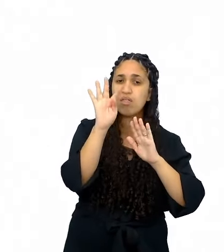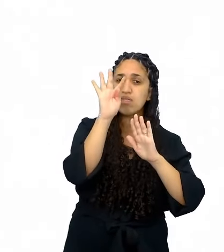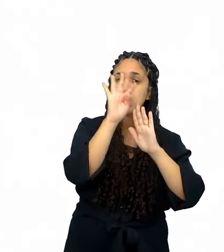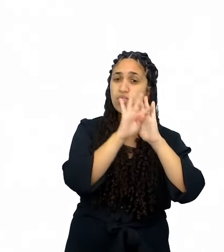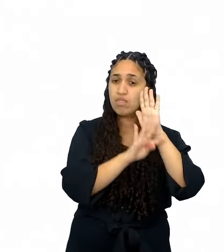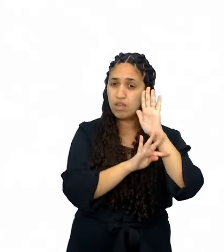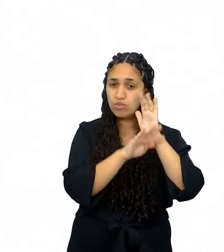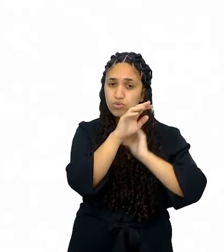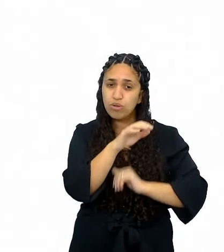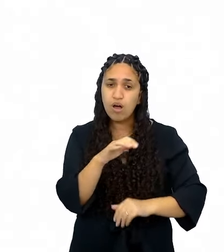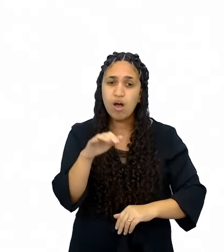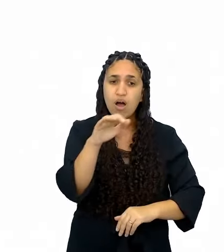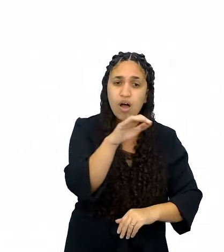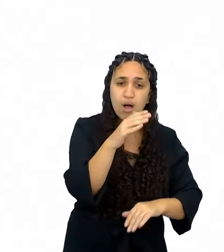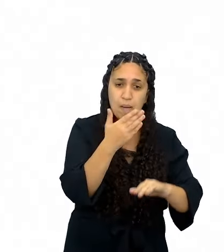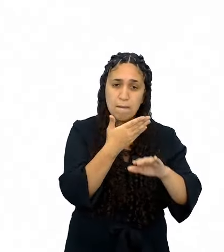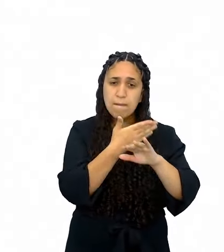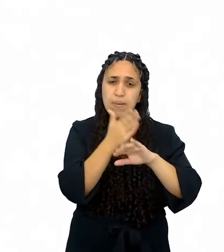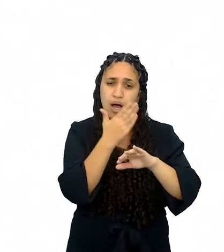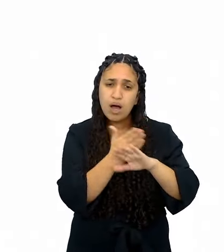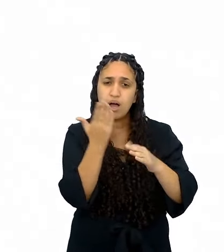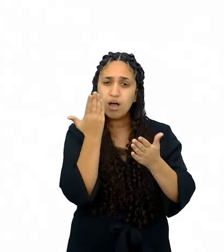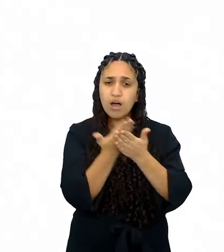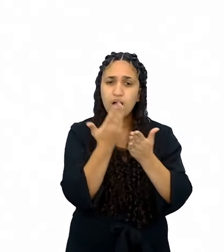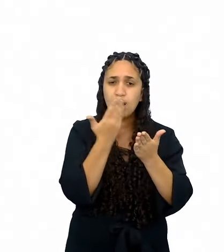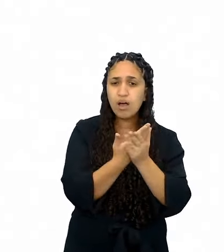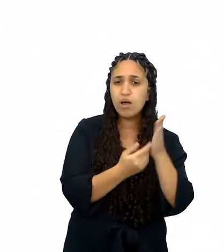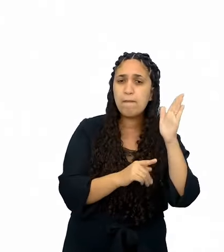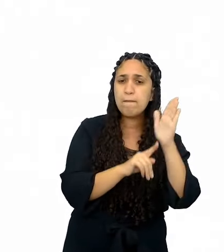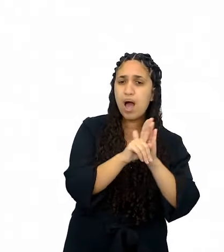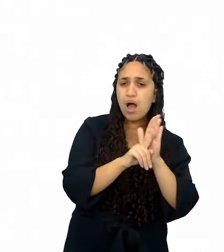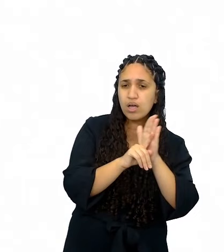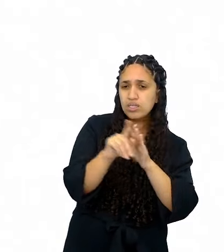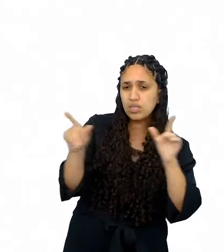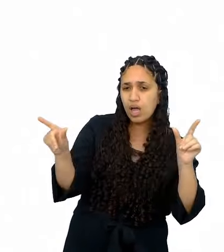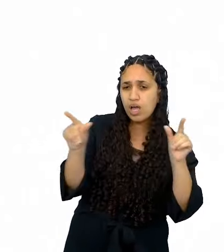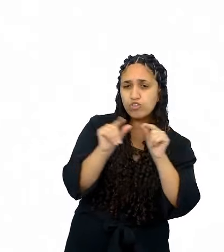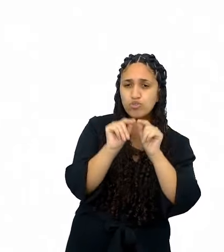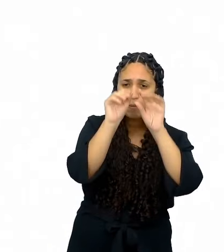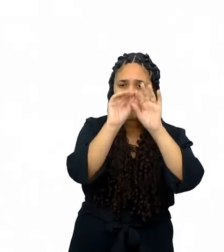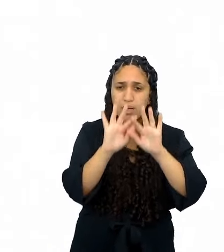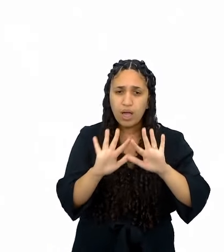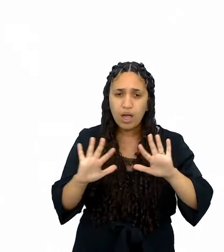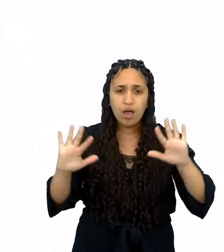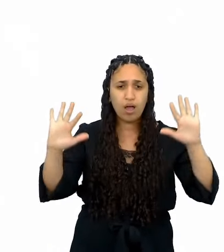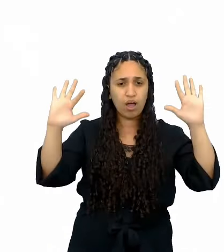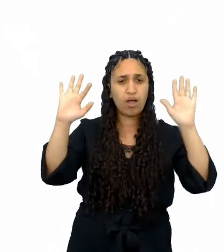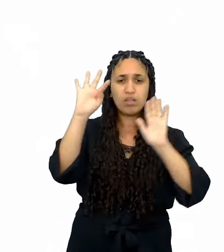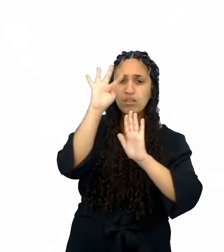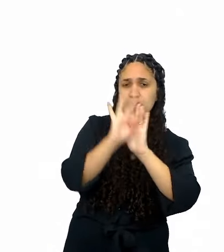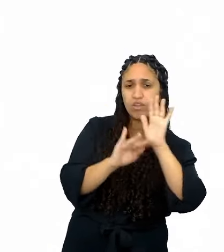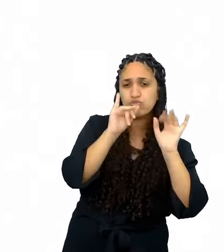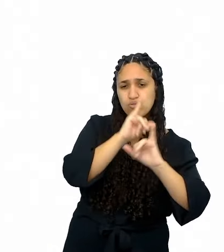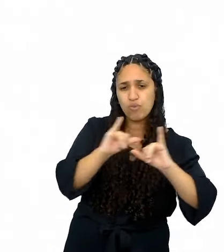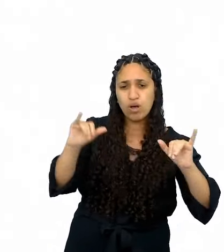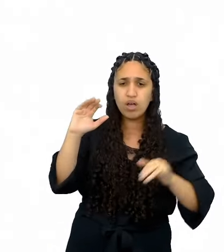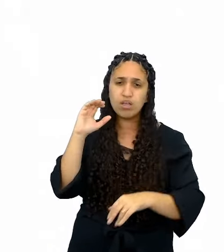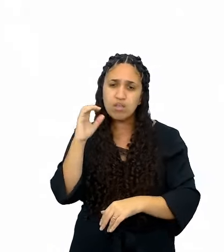conceituais, texto de divulgação científica, você sabia que, sobre tema de interesse dos estudantes para